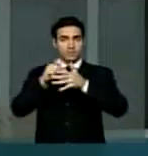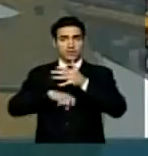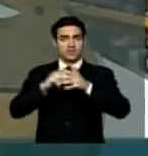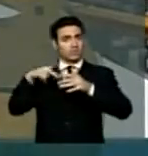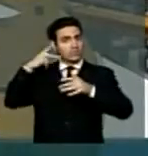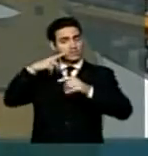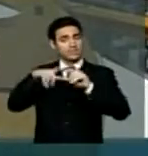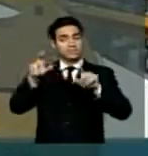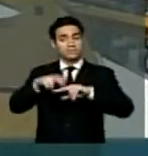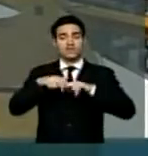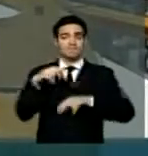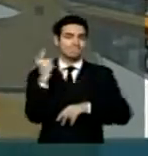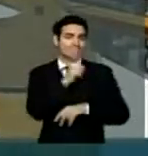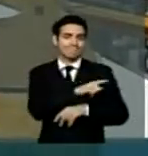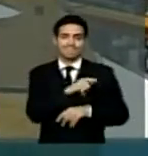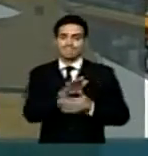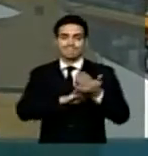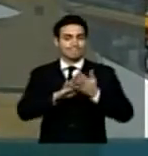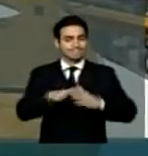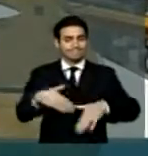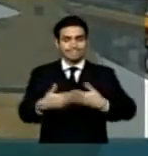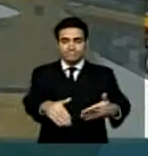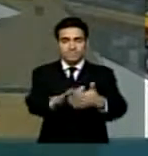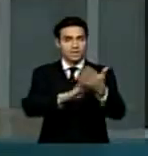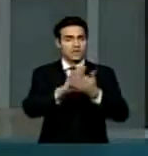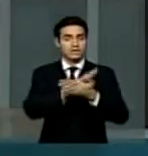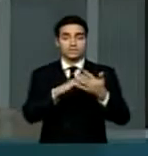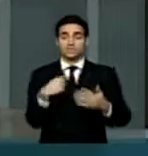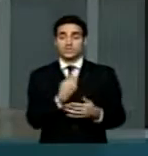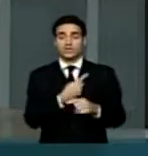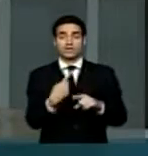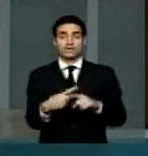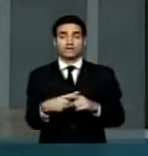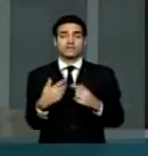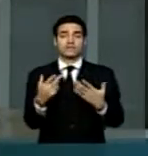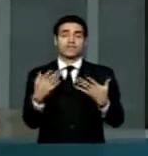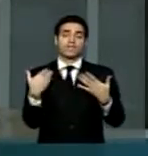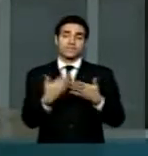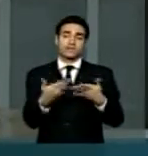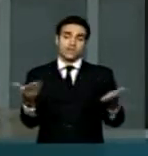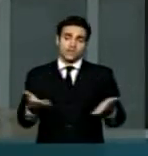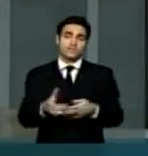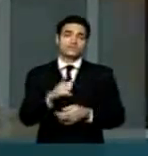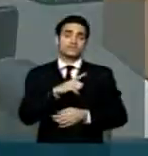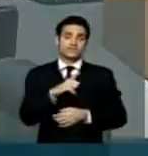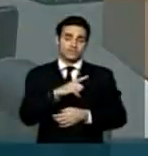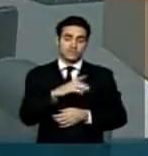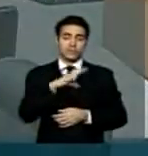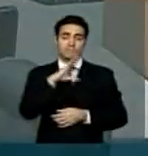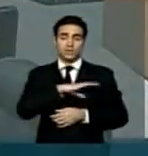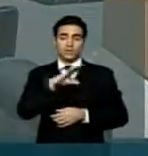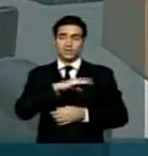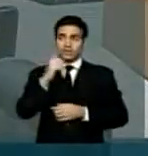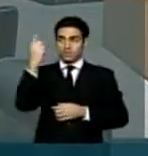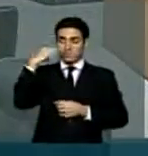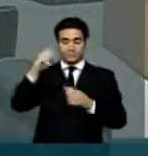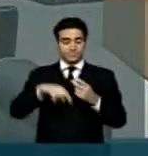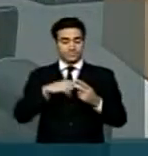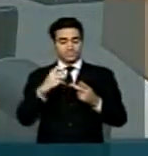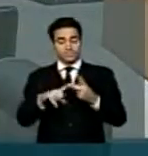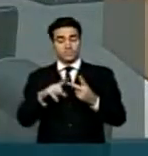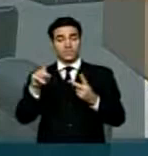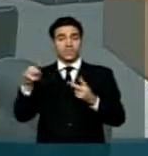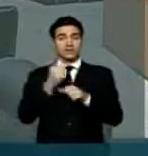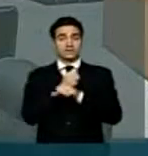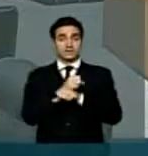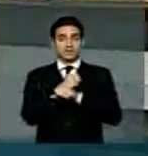que nós não conseguimos avançar, porque convivemos com os pedaços do colonialismo, com os pedaços da escravidão,